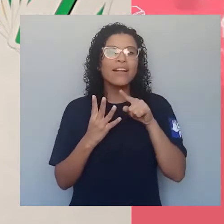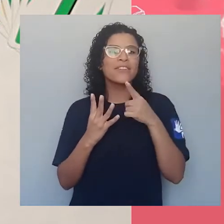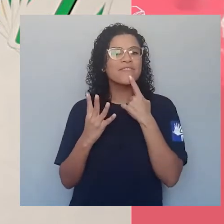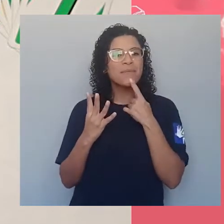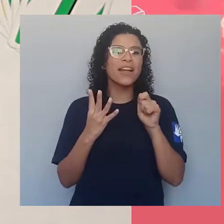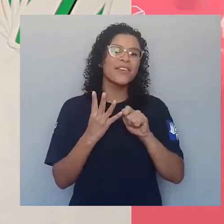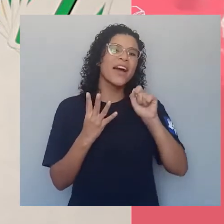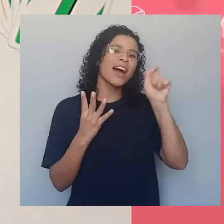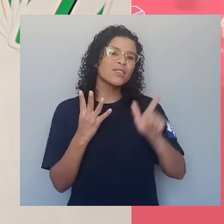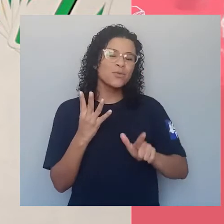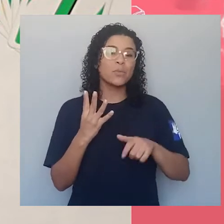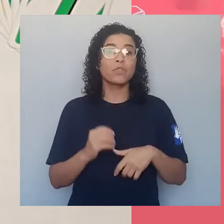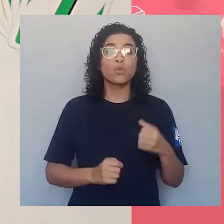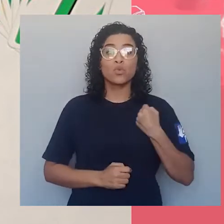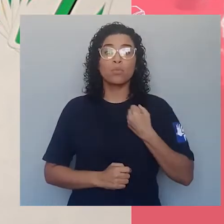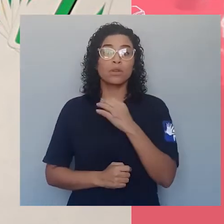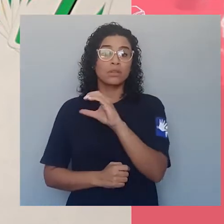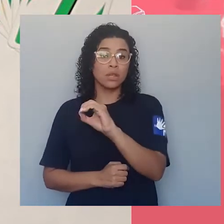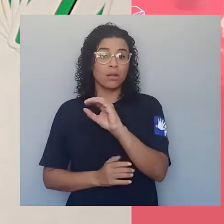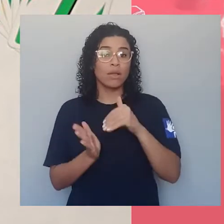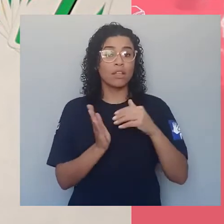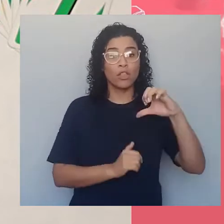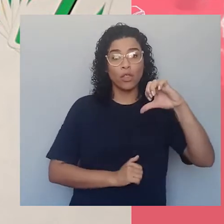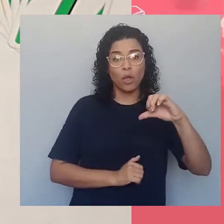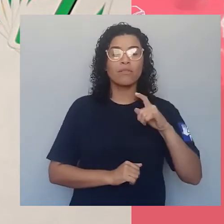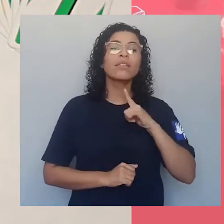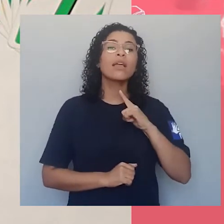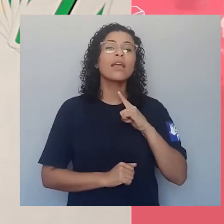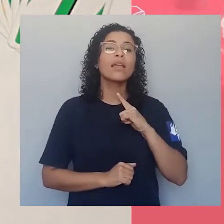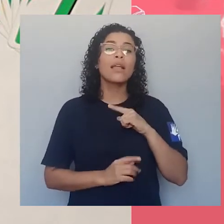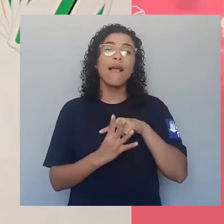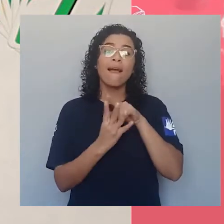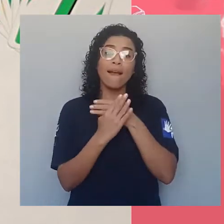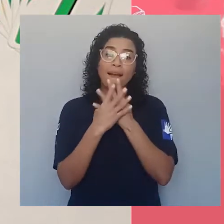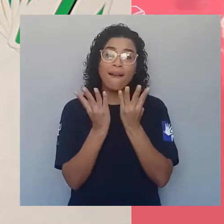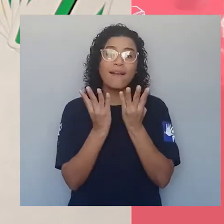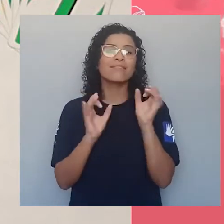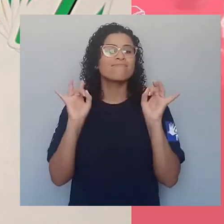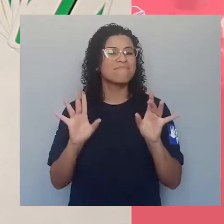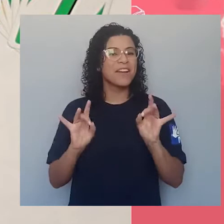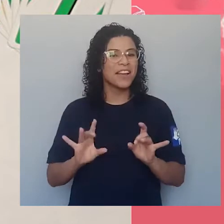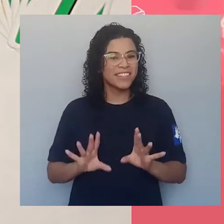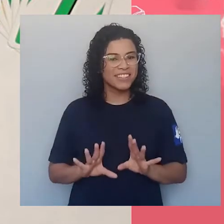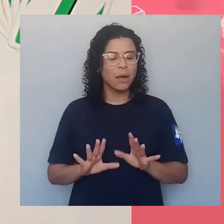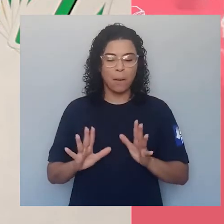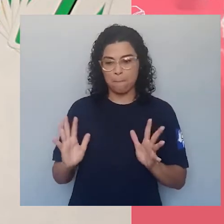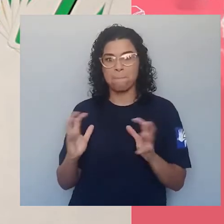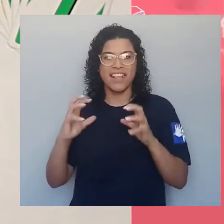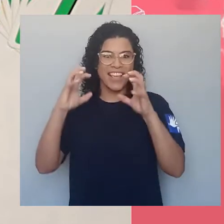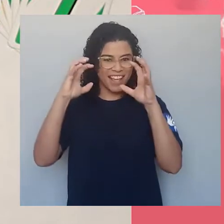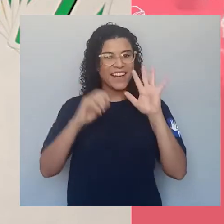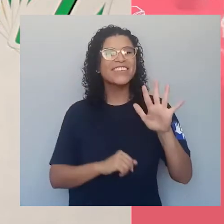números variam de 0 a 9. Há também aquelas cartas especiais que geralmente dão um pouco de